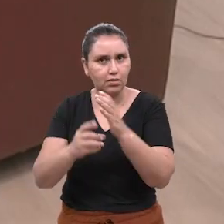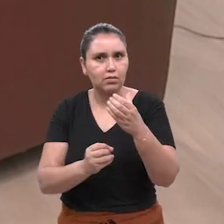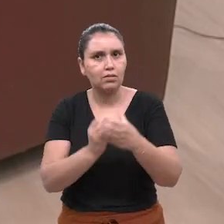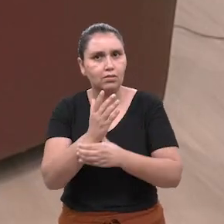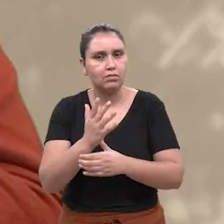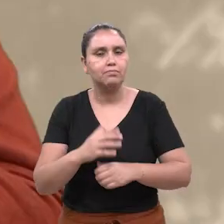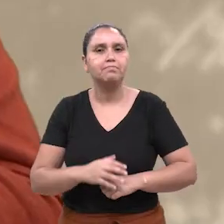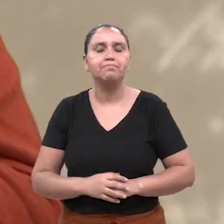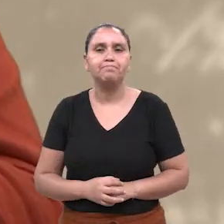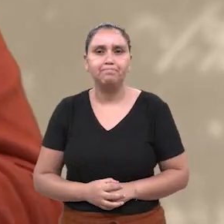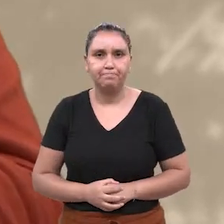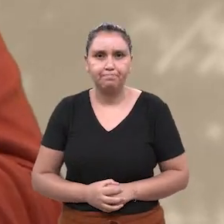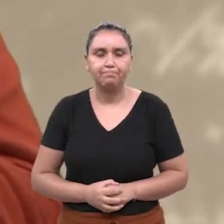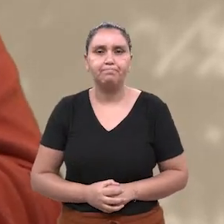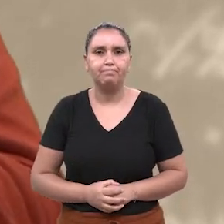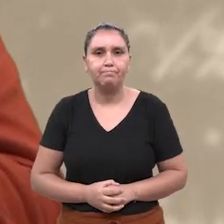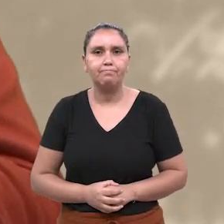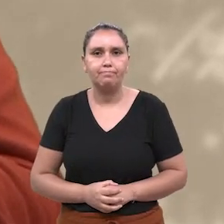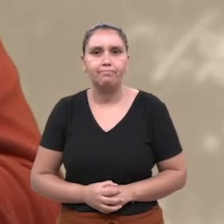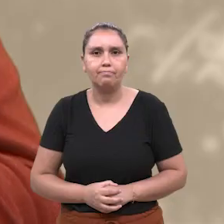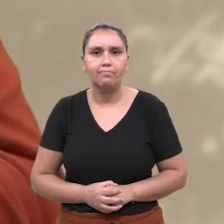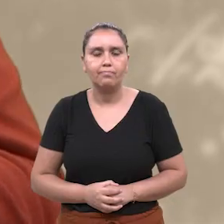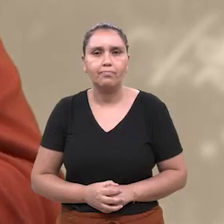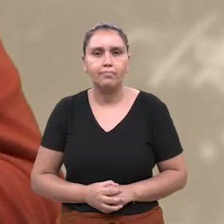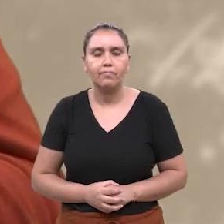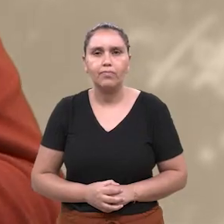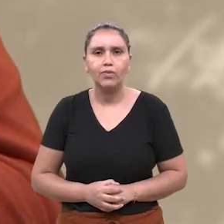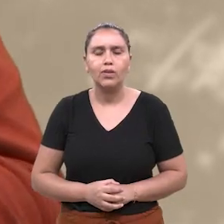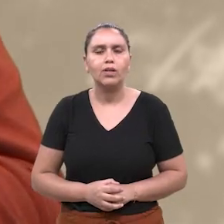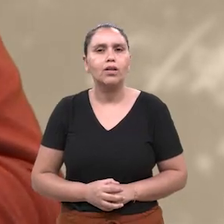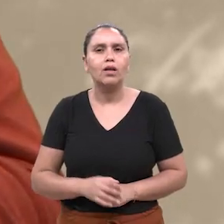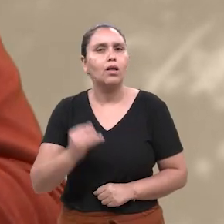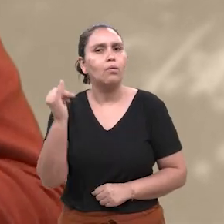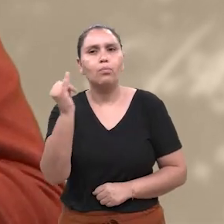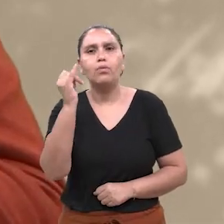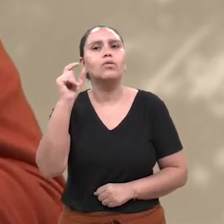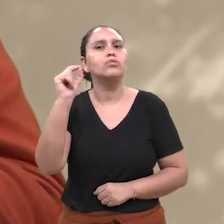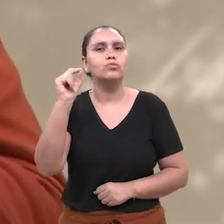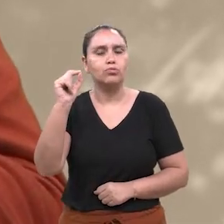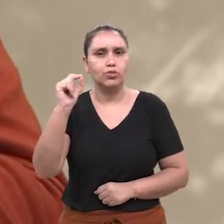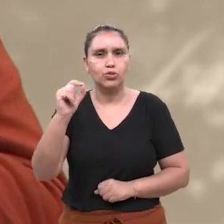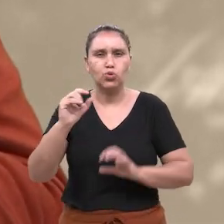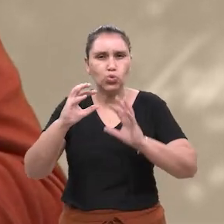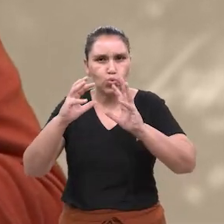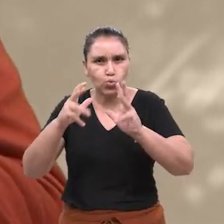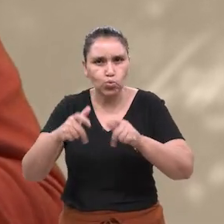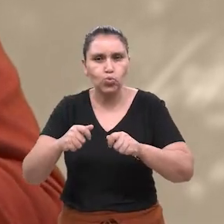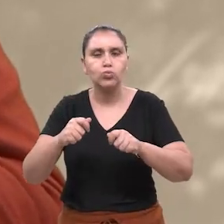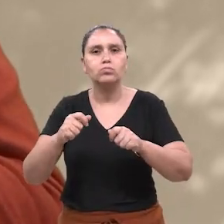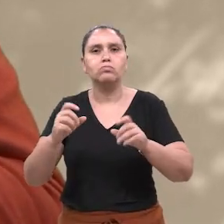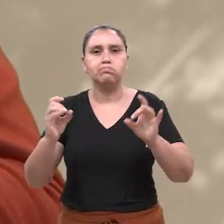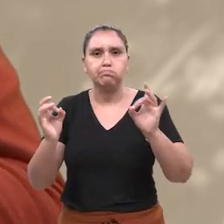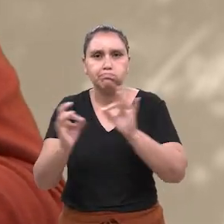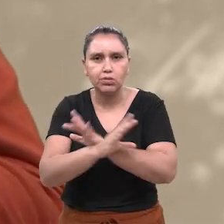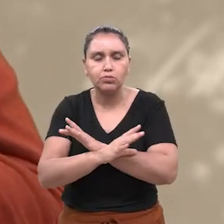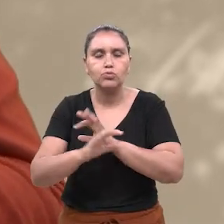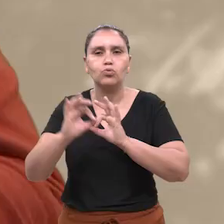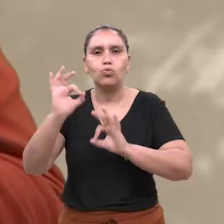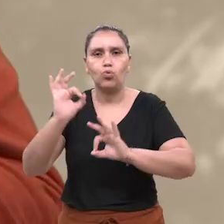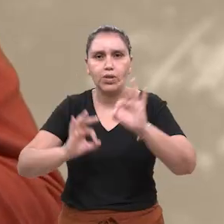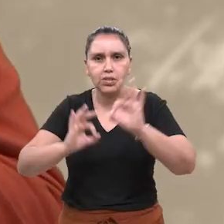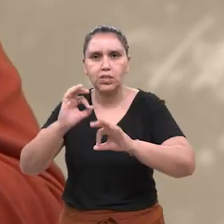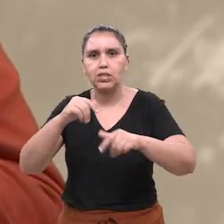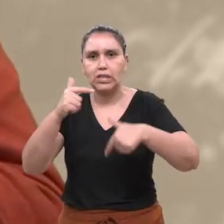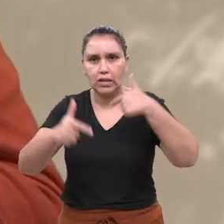inclusive uma lei. Cris, eu acho que tudo que se faz tem que ficar para que